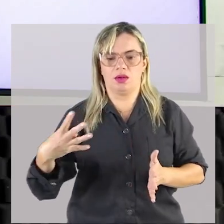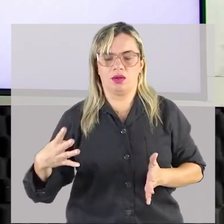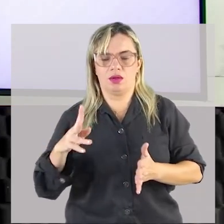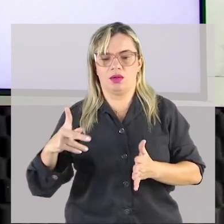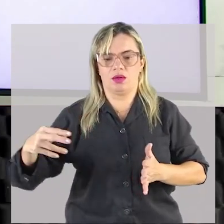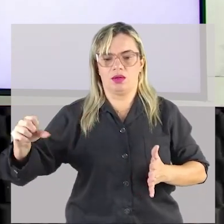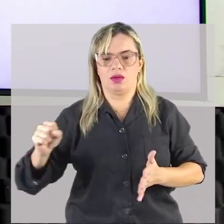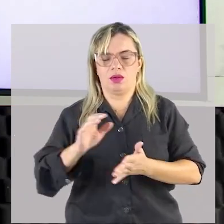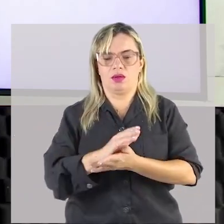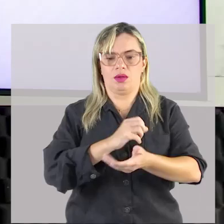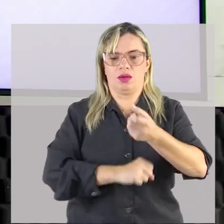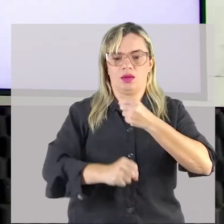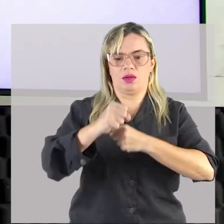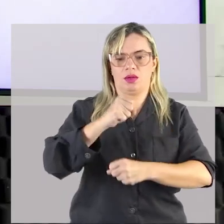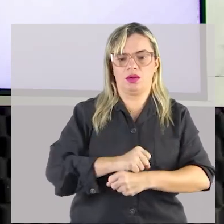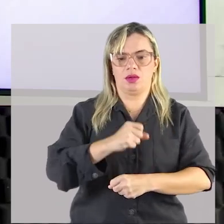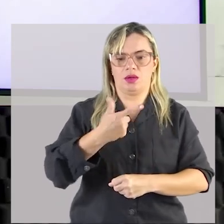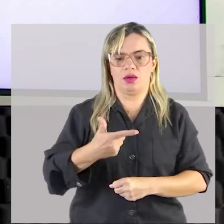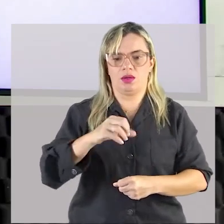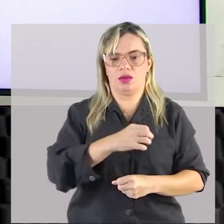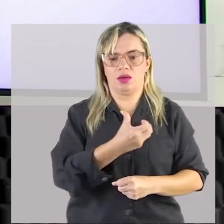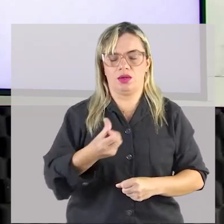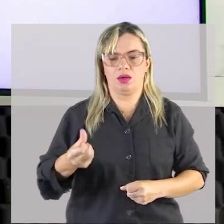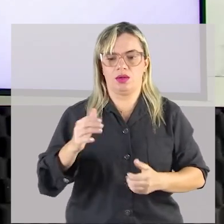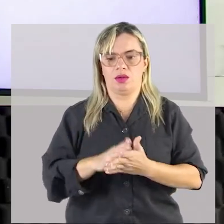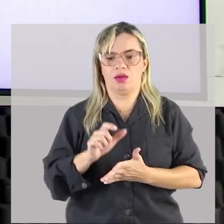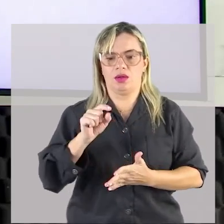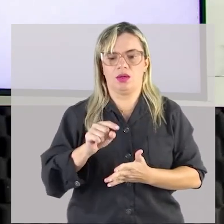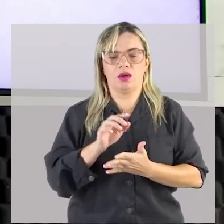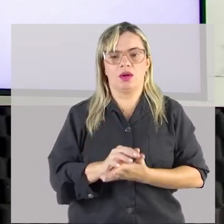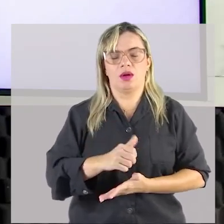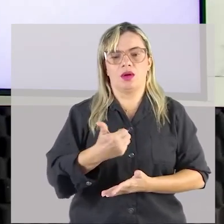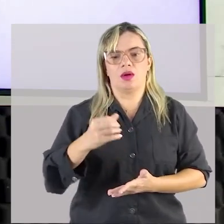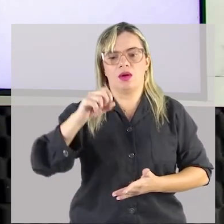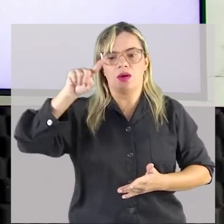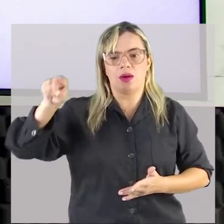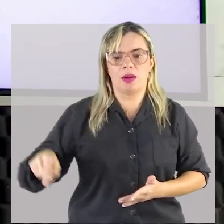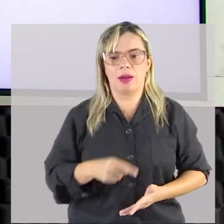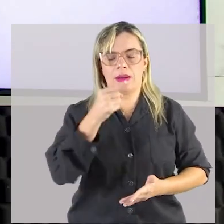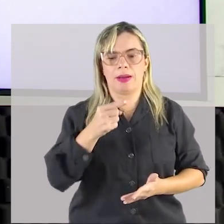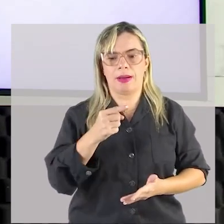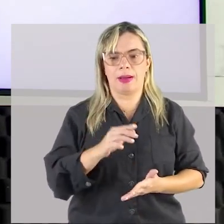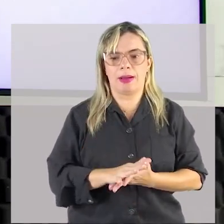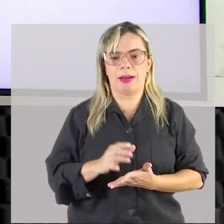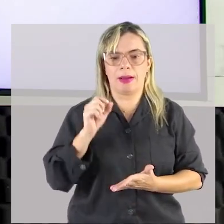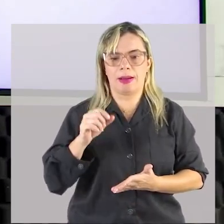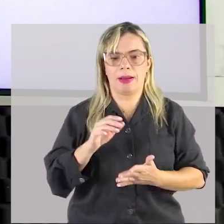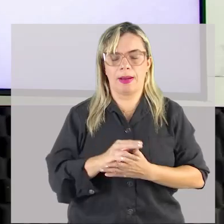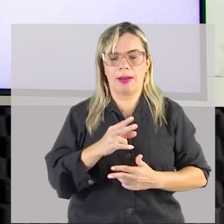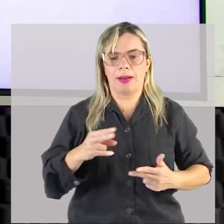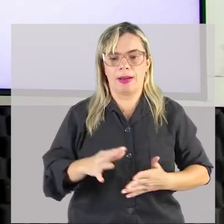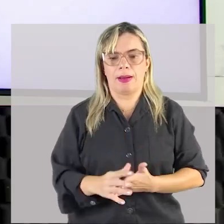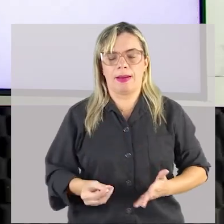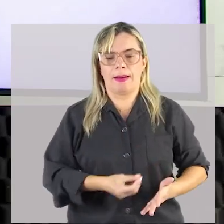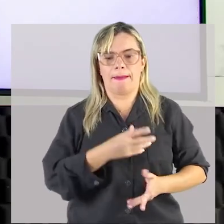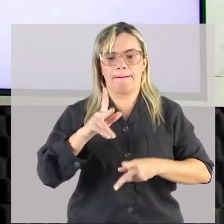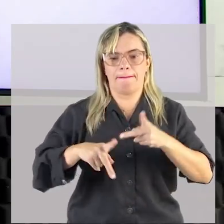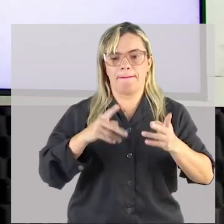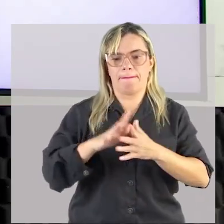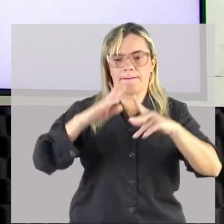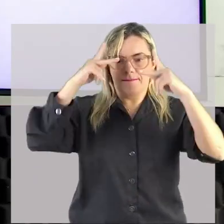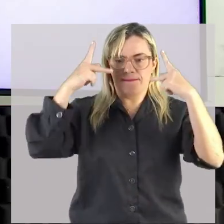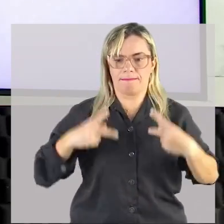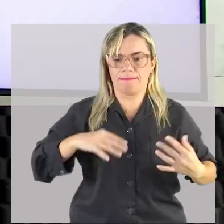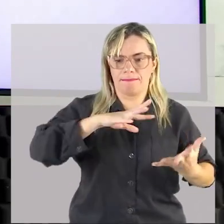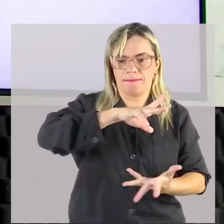PAS 2016 diz que apenas 10 mil indivíduos, dentre toda a população humana